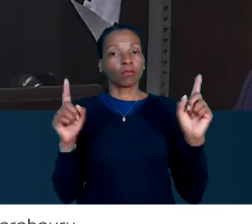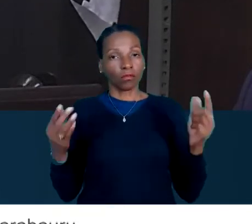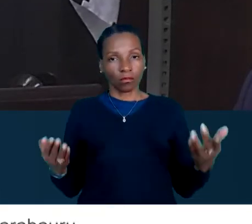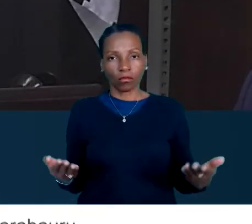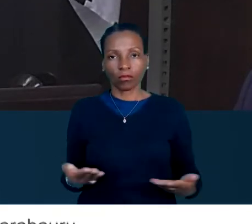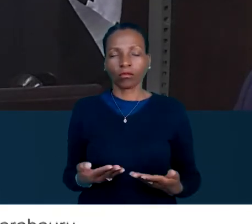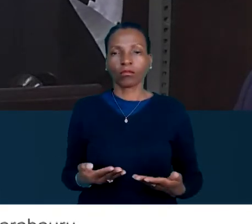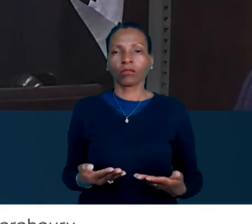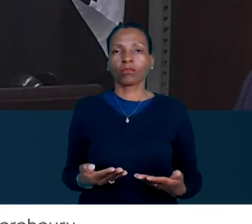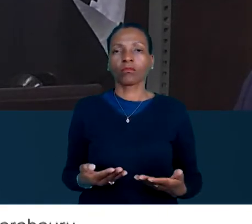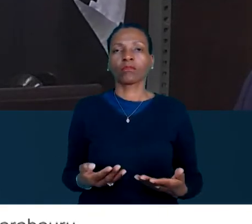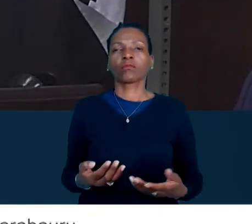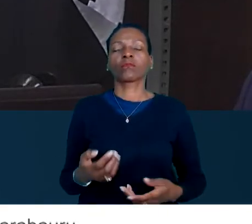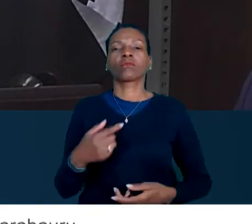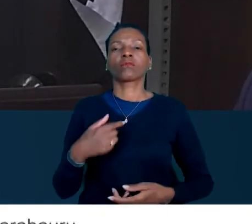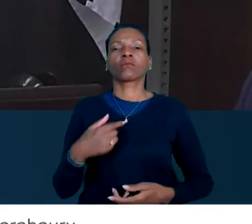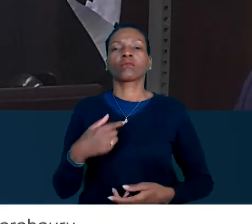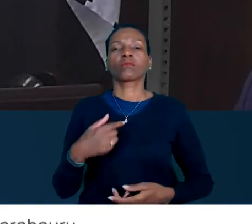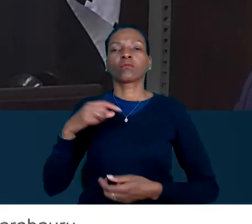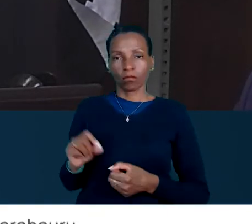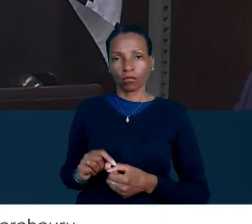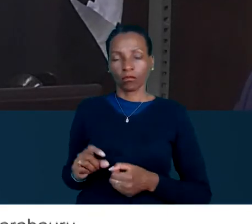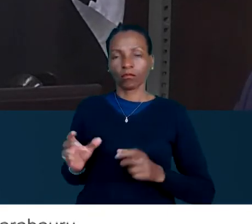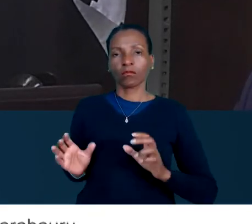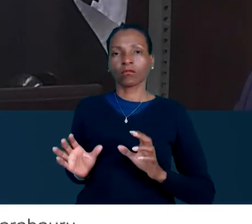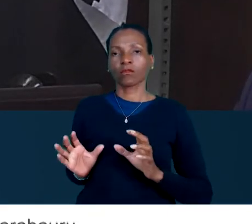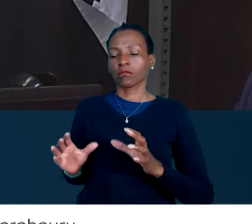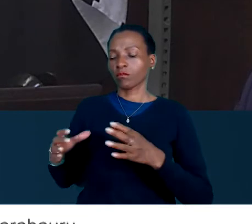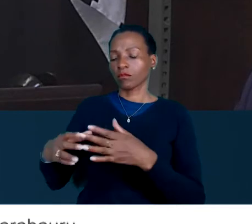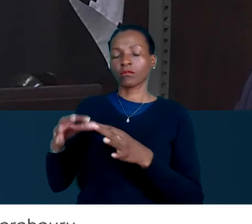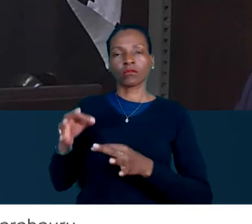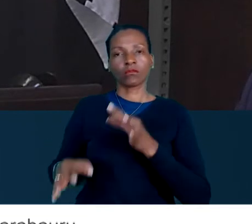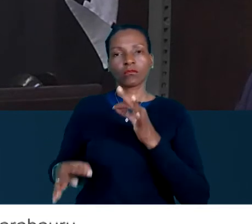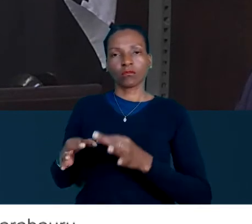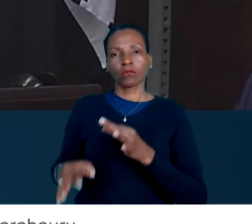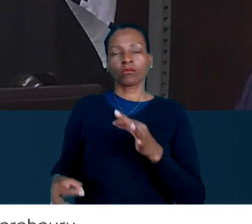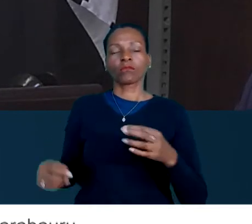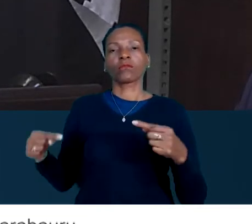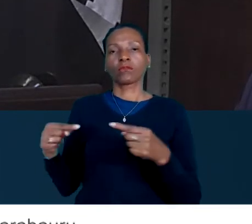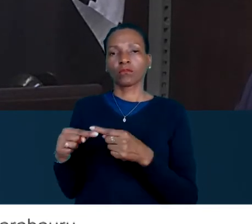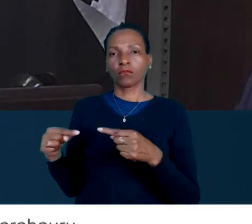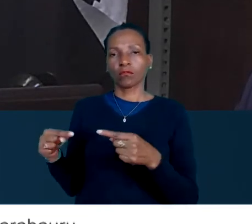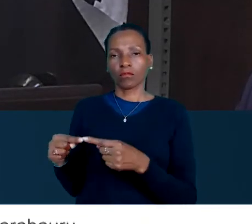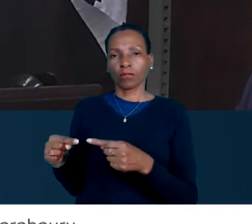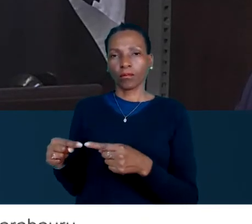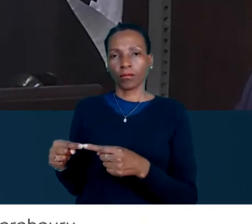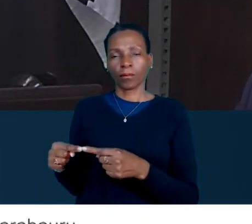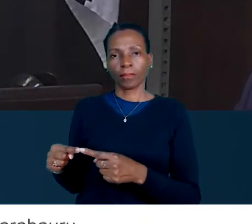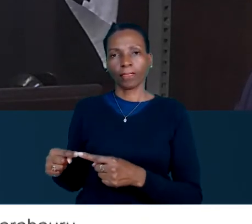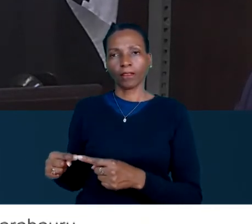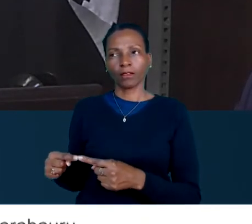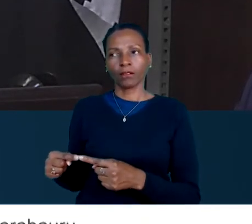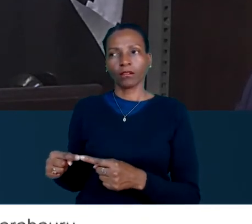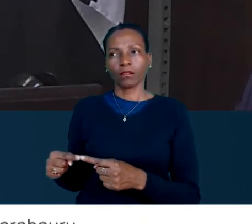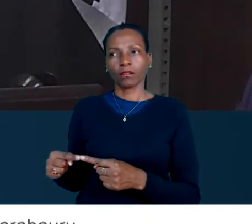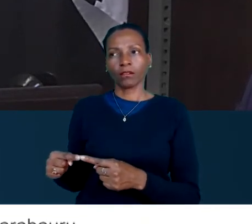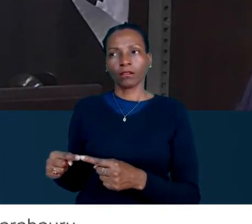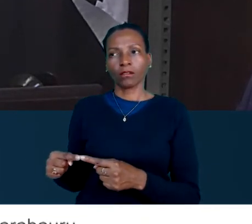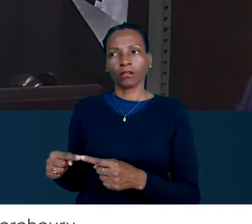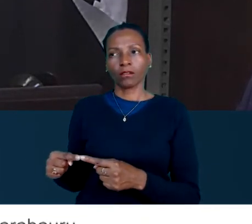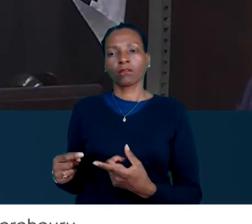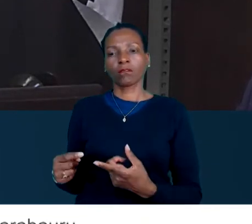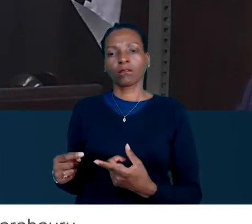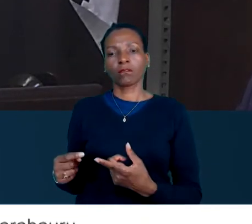de membro da comissão de constituição e justiça é no sentido de que eu tenho que ter todas as garantias